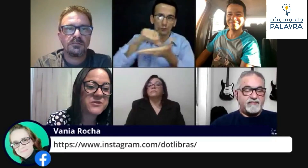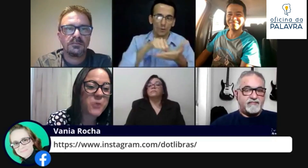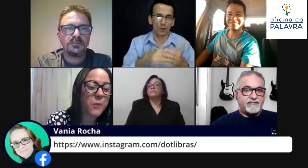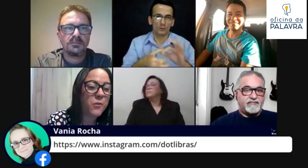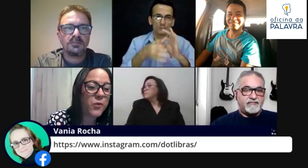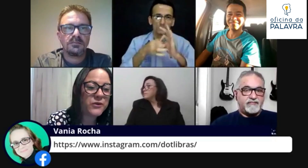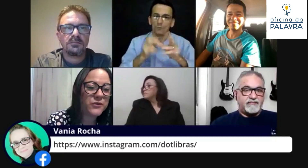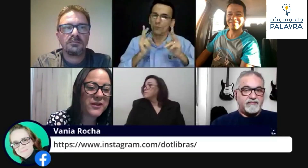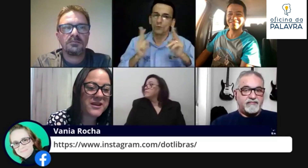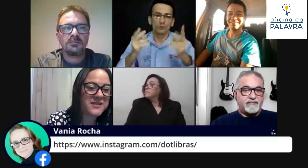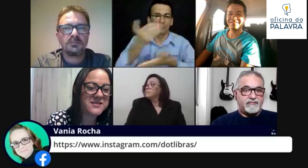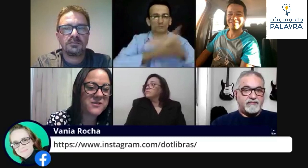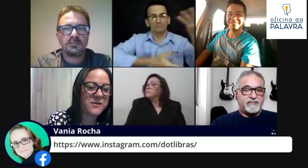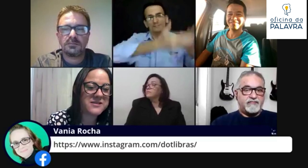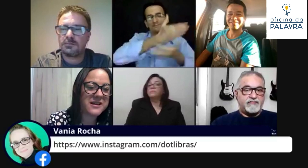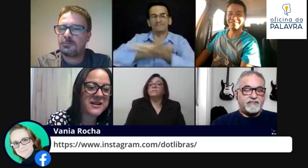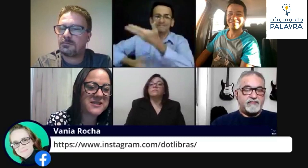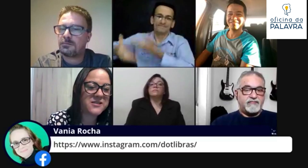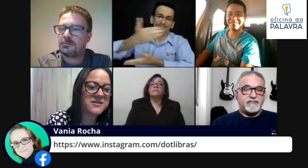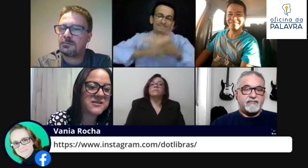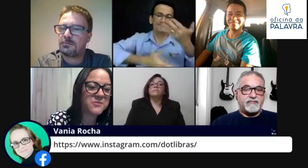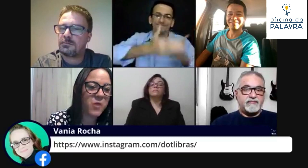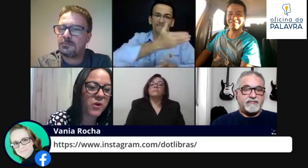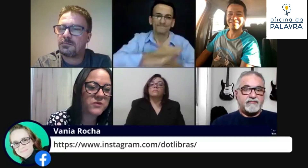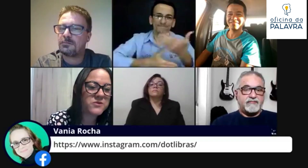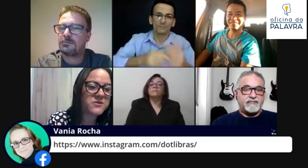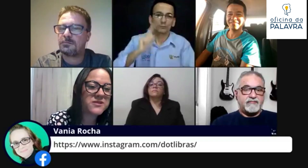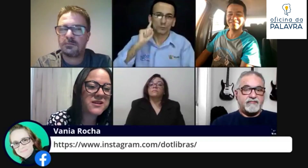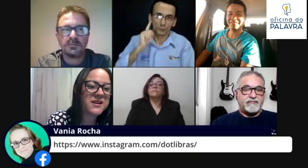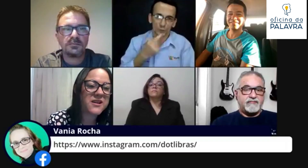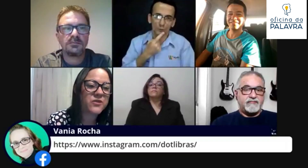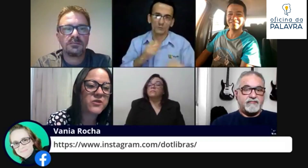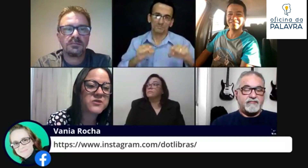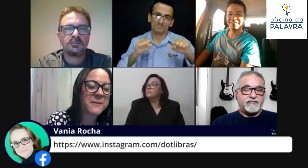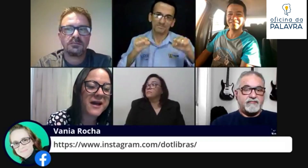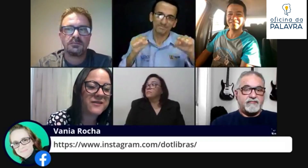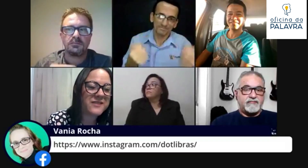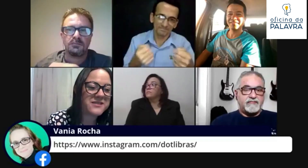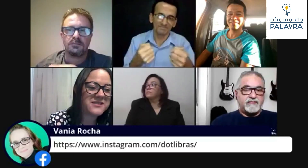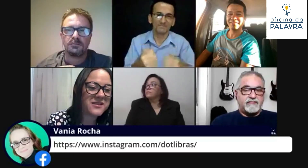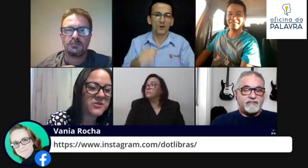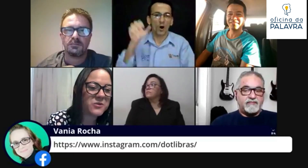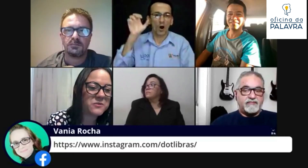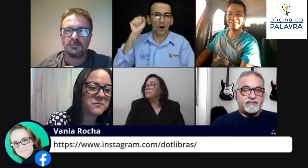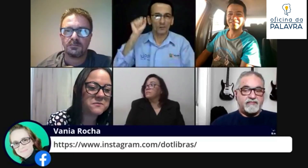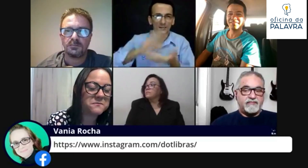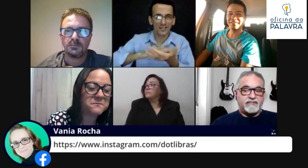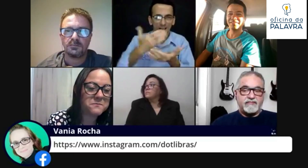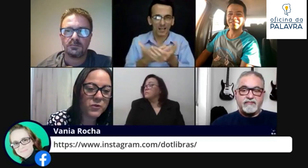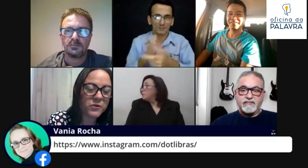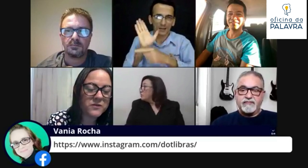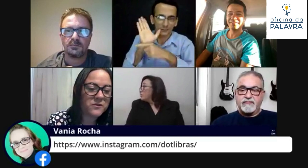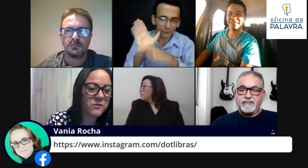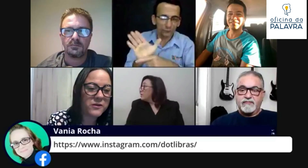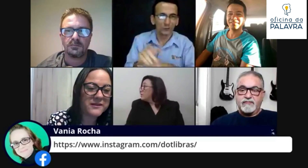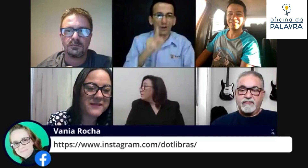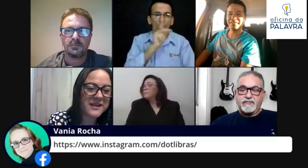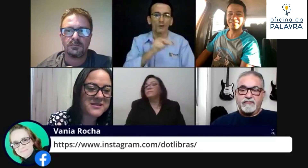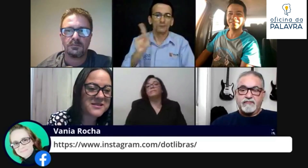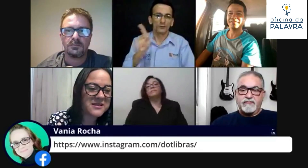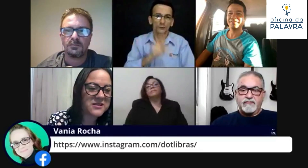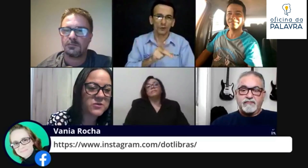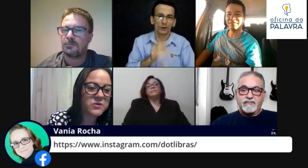E eu estou muito feliz com essa criação desses polos. Nosso trabalho tem sido com